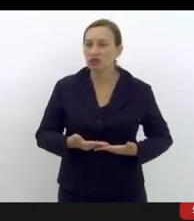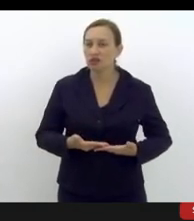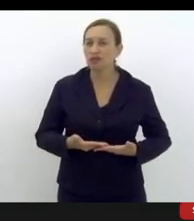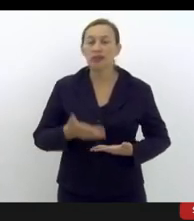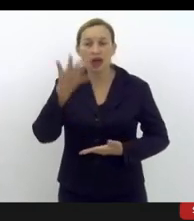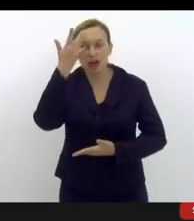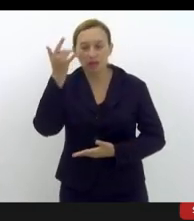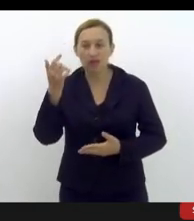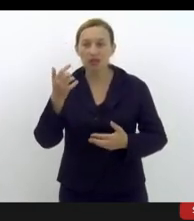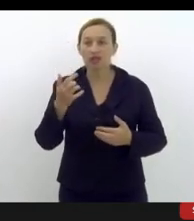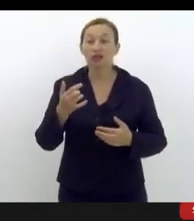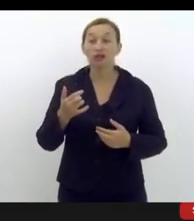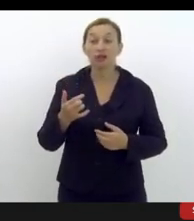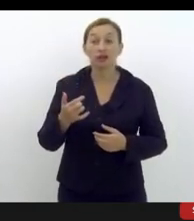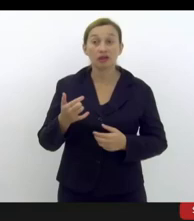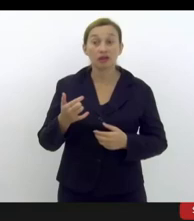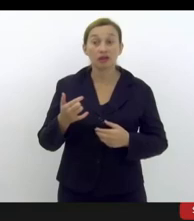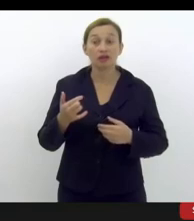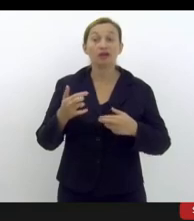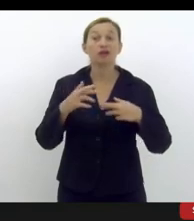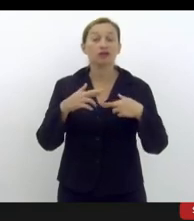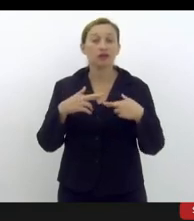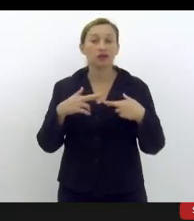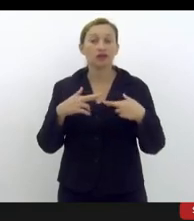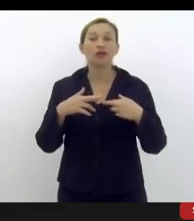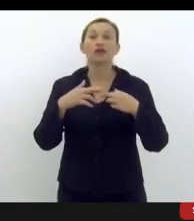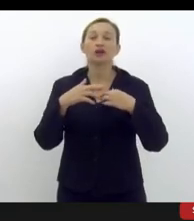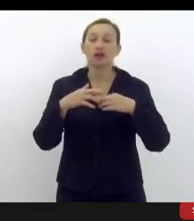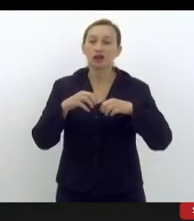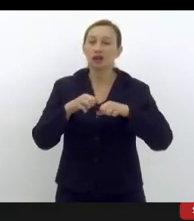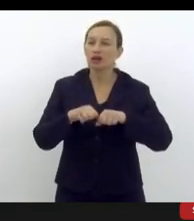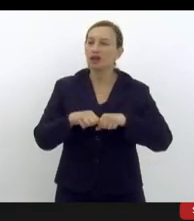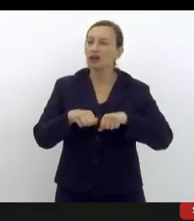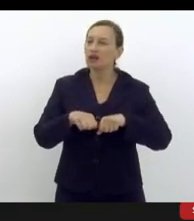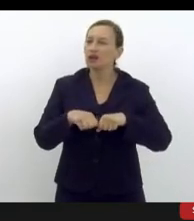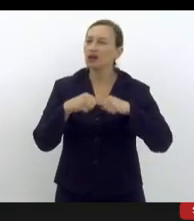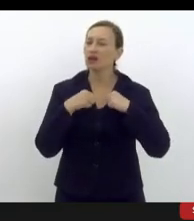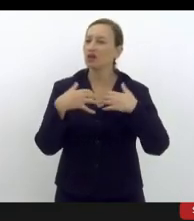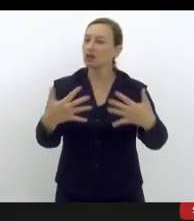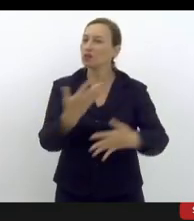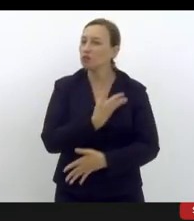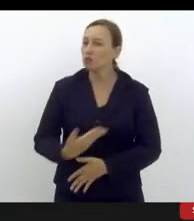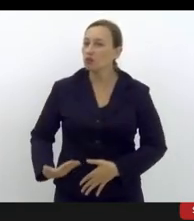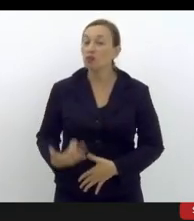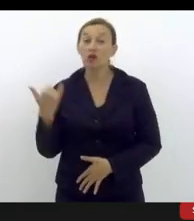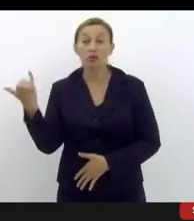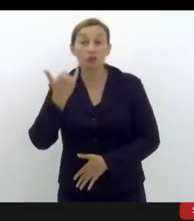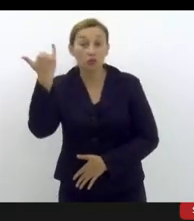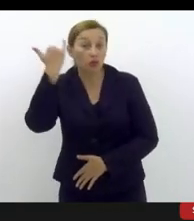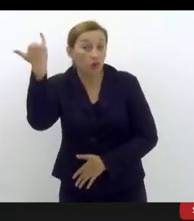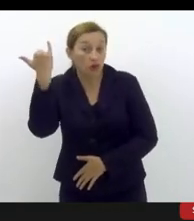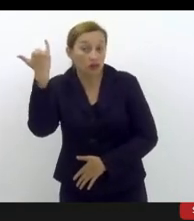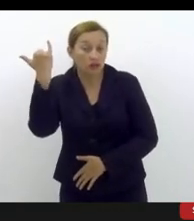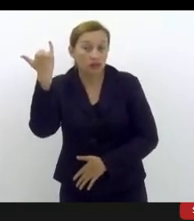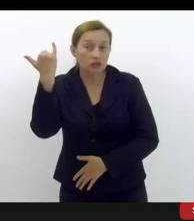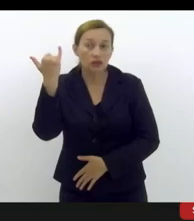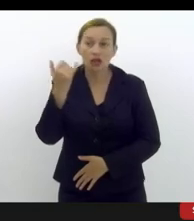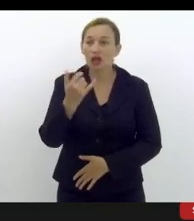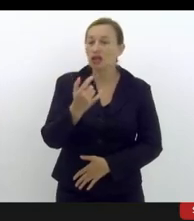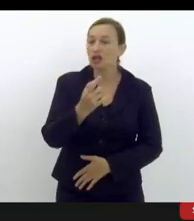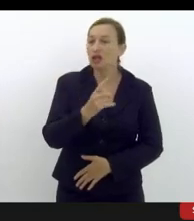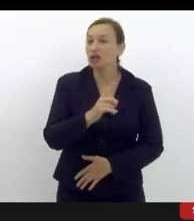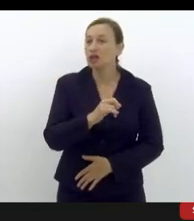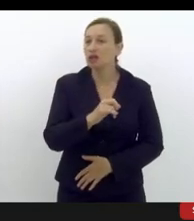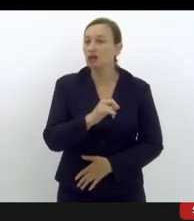da audiência pública tão importante, que é a audiência pública sobre o desserviço